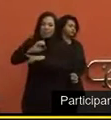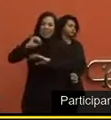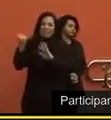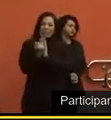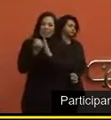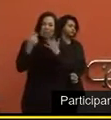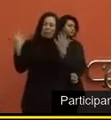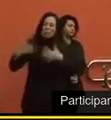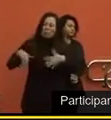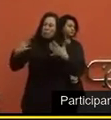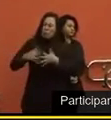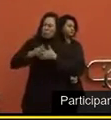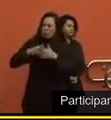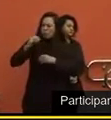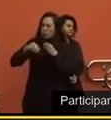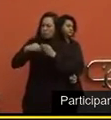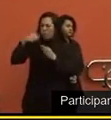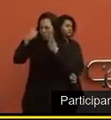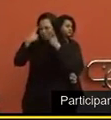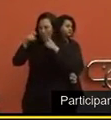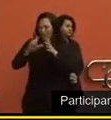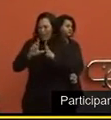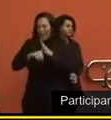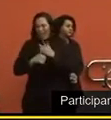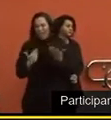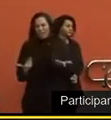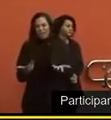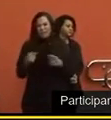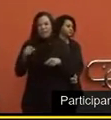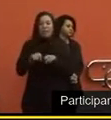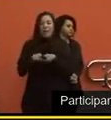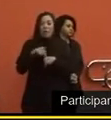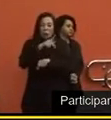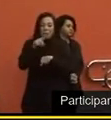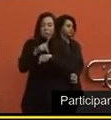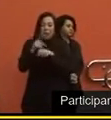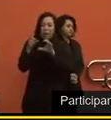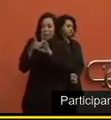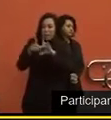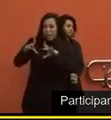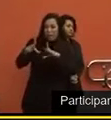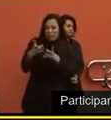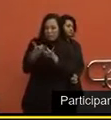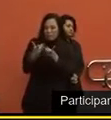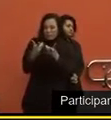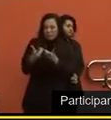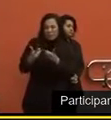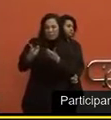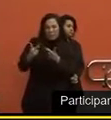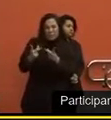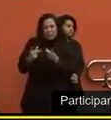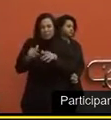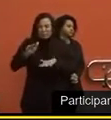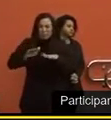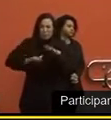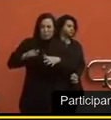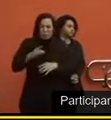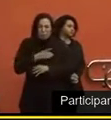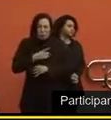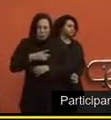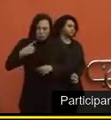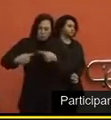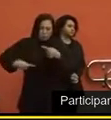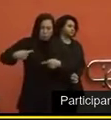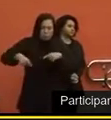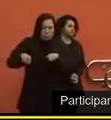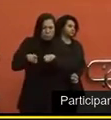por abismos sociais, violência e corrupção, e em um país democraticamente fragilizado, permeado por tensões